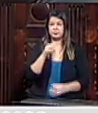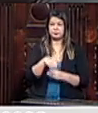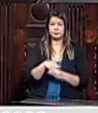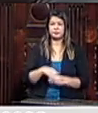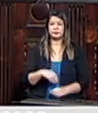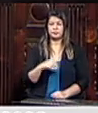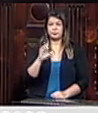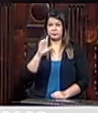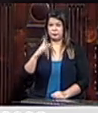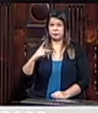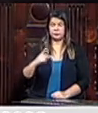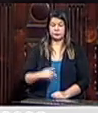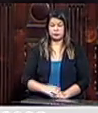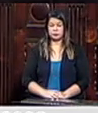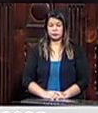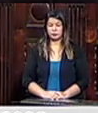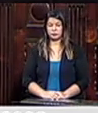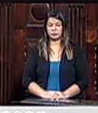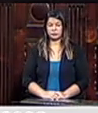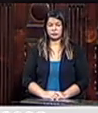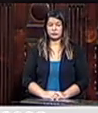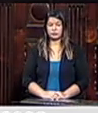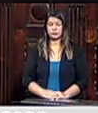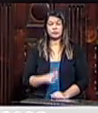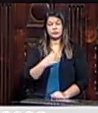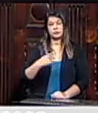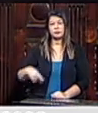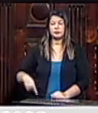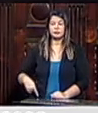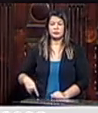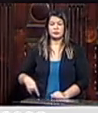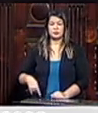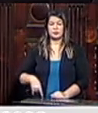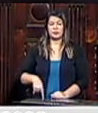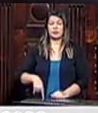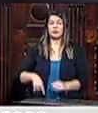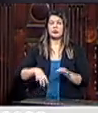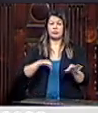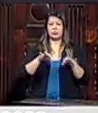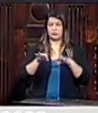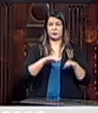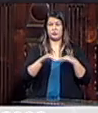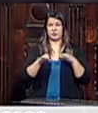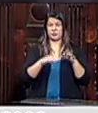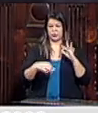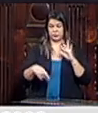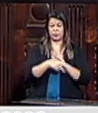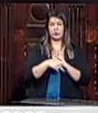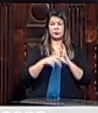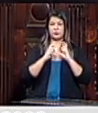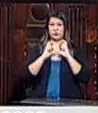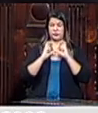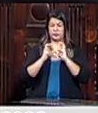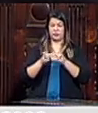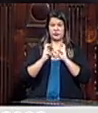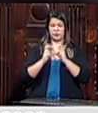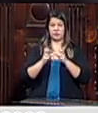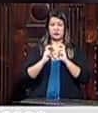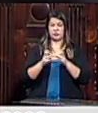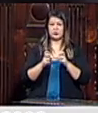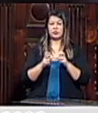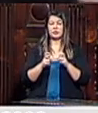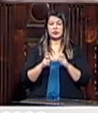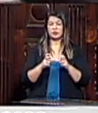Paulo. Senhor presidente, o projeto da malha ferroviária